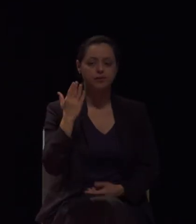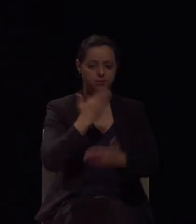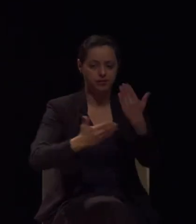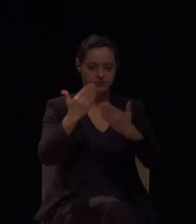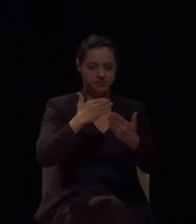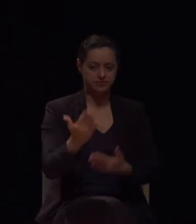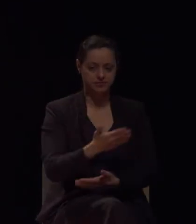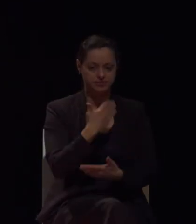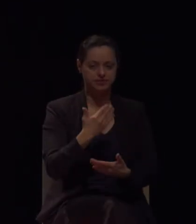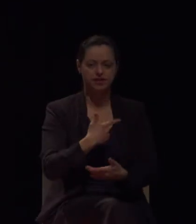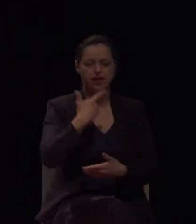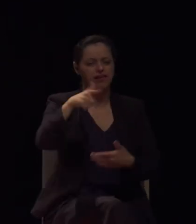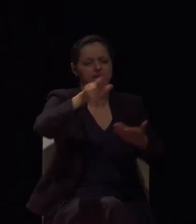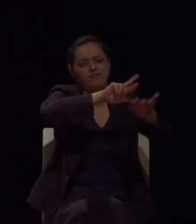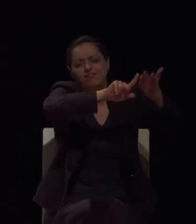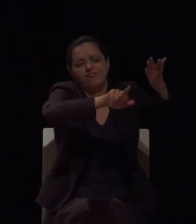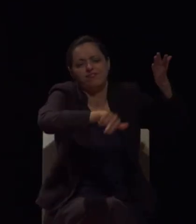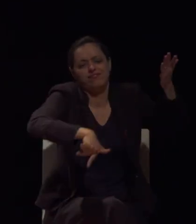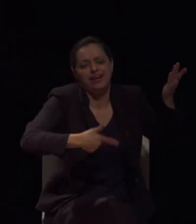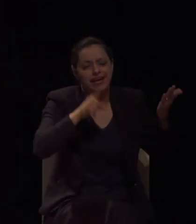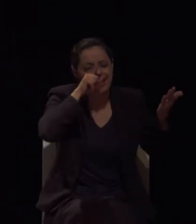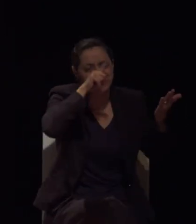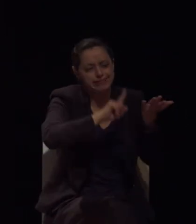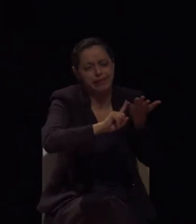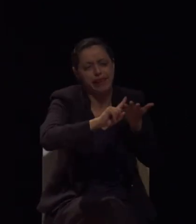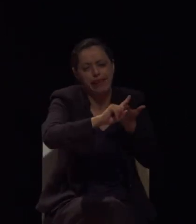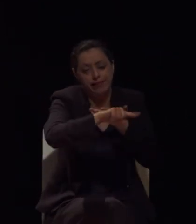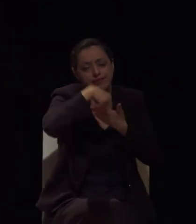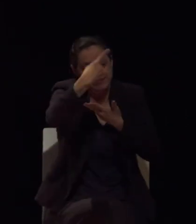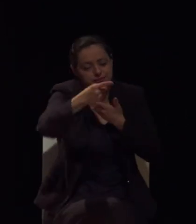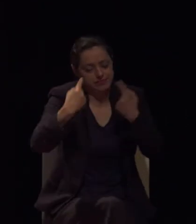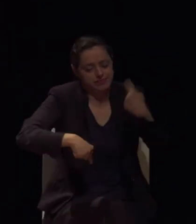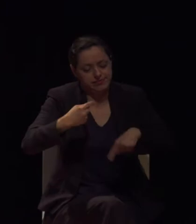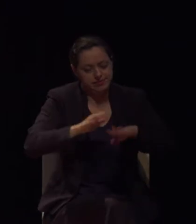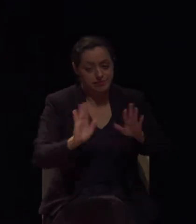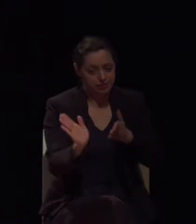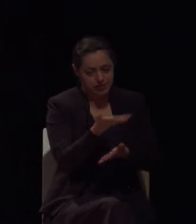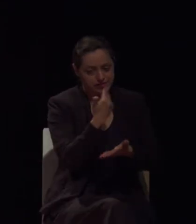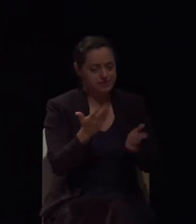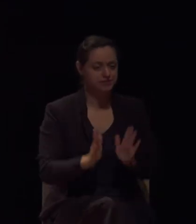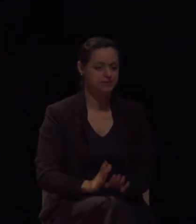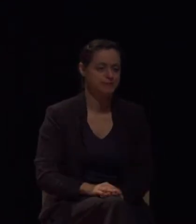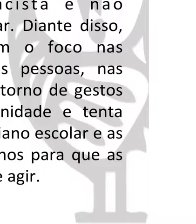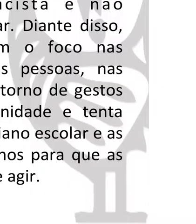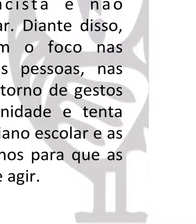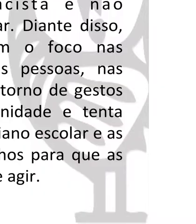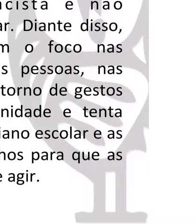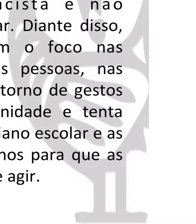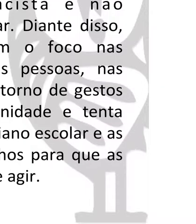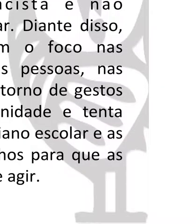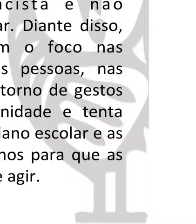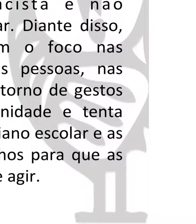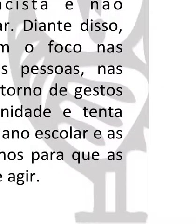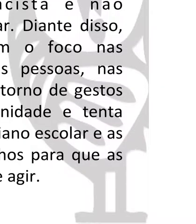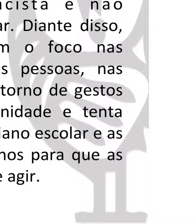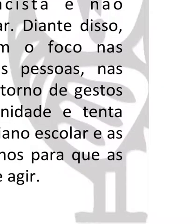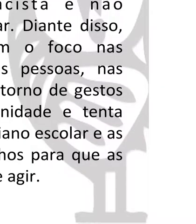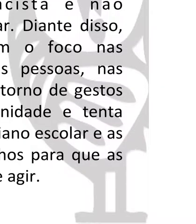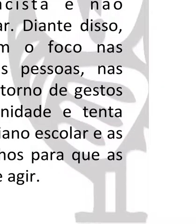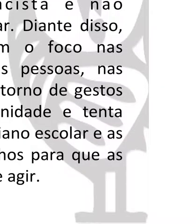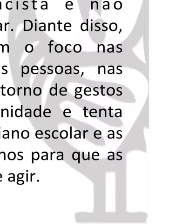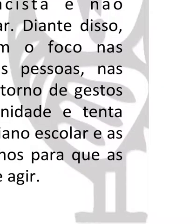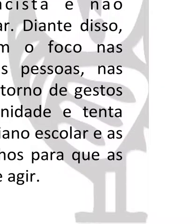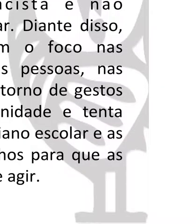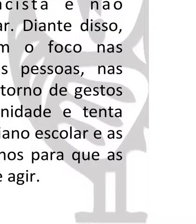aí tem um monte também tem mão de risco aí que a gente vai ver depois pode passar aí tem